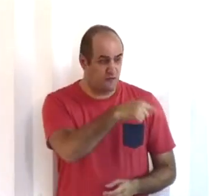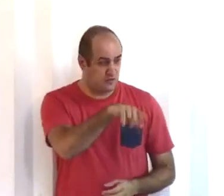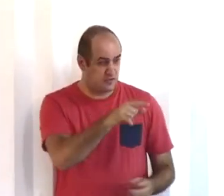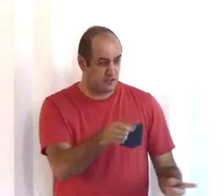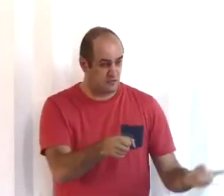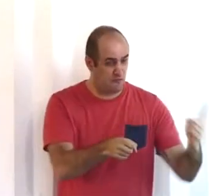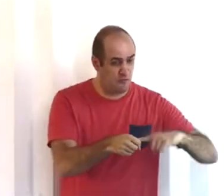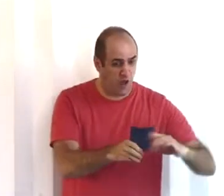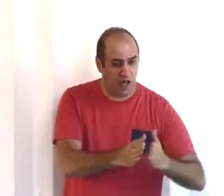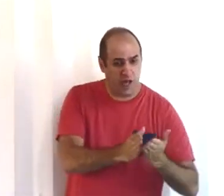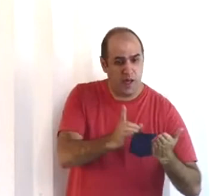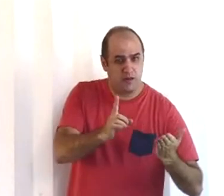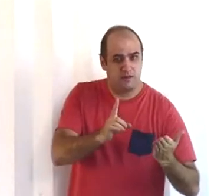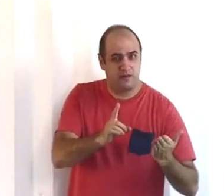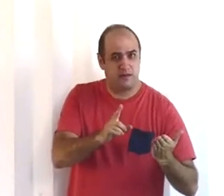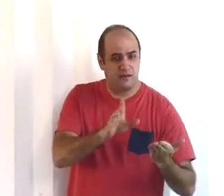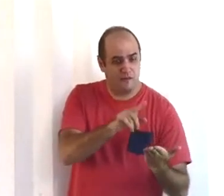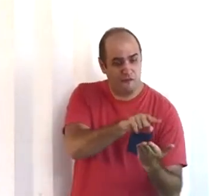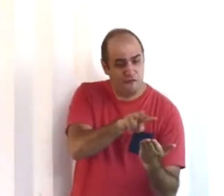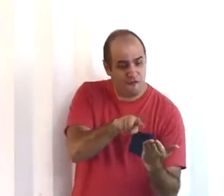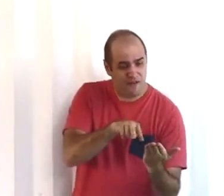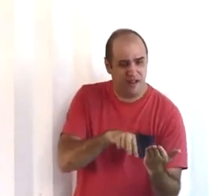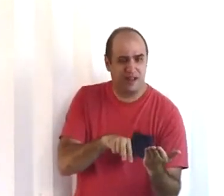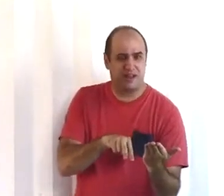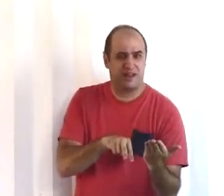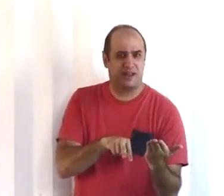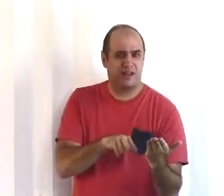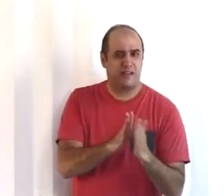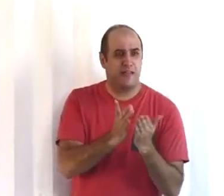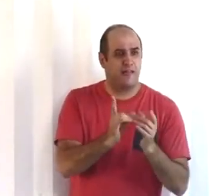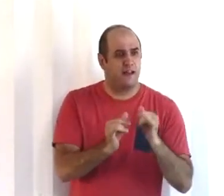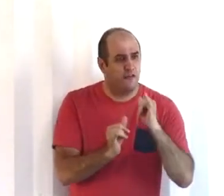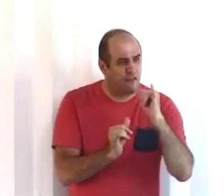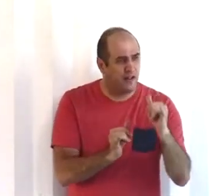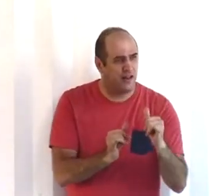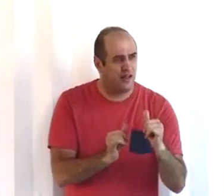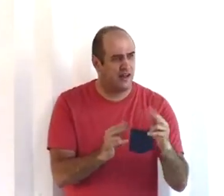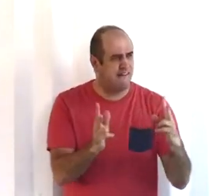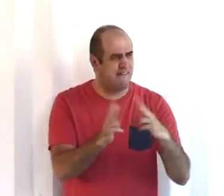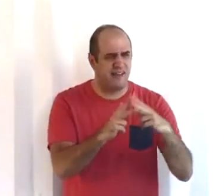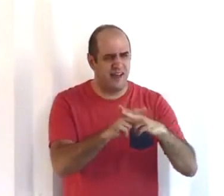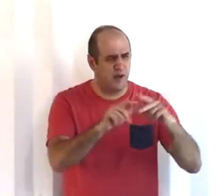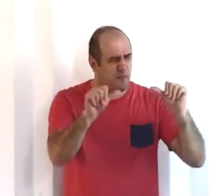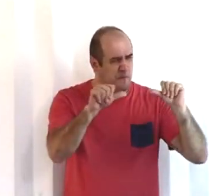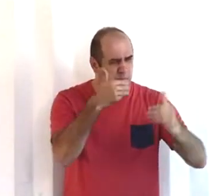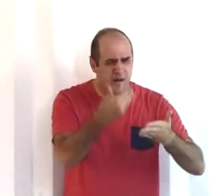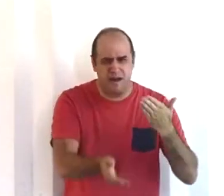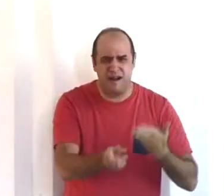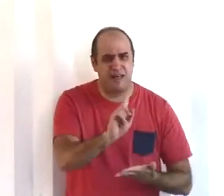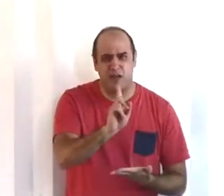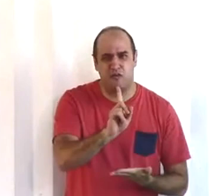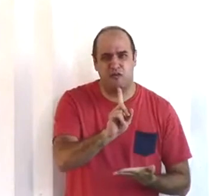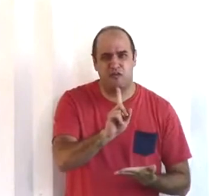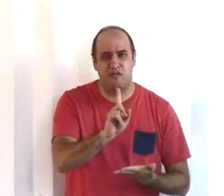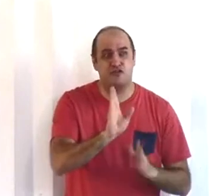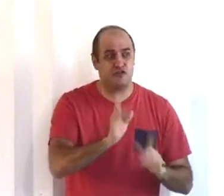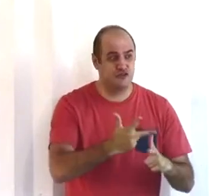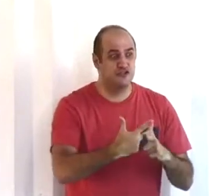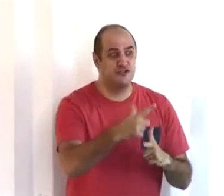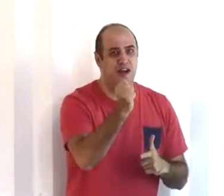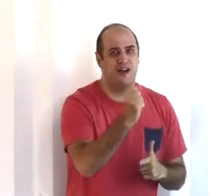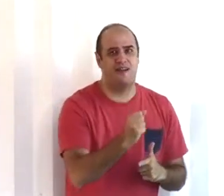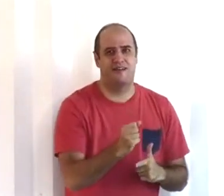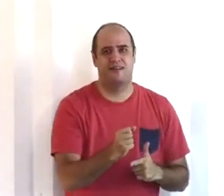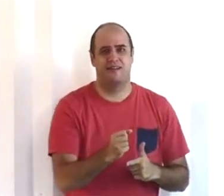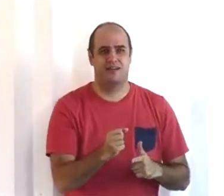Escrituras falam de mim, e as Escrituras falam que essa guerra não foi perdida, essa guerra foi vencida. Os discípulos achavam que a guerra